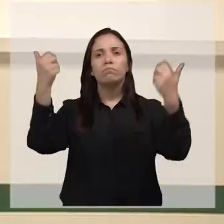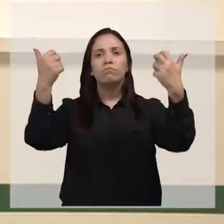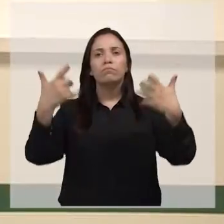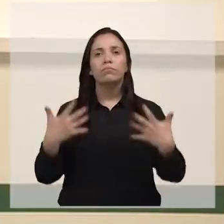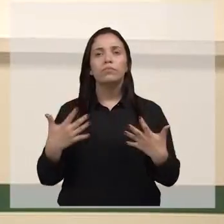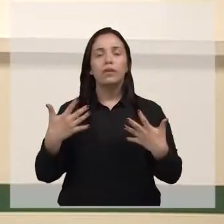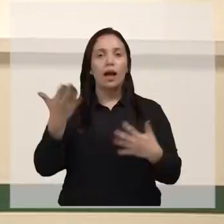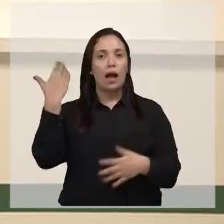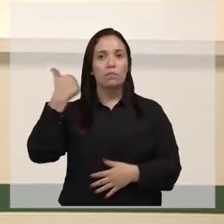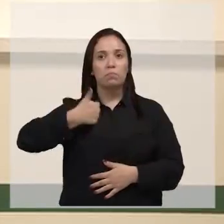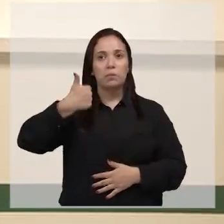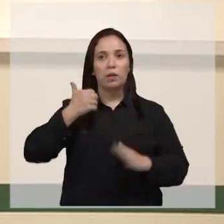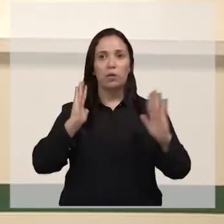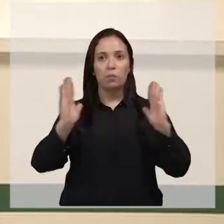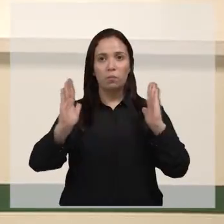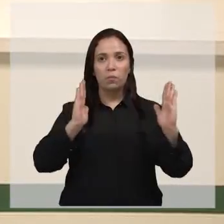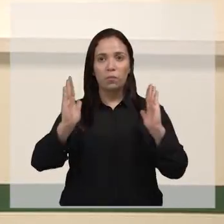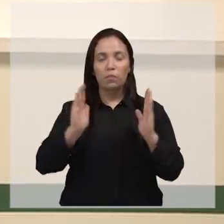que a gente